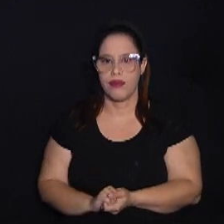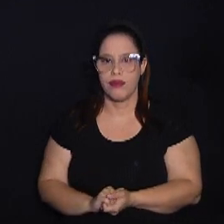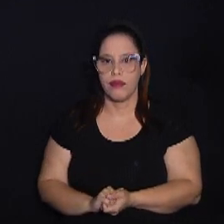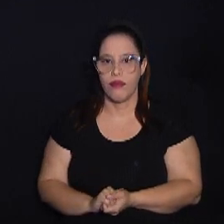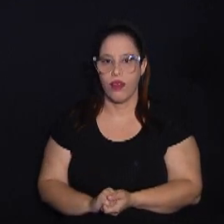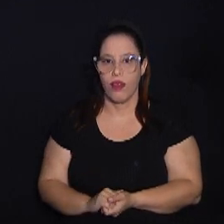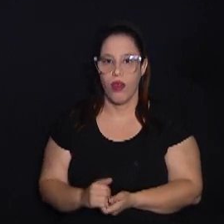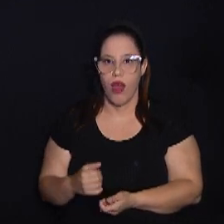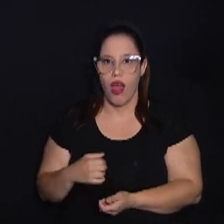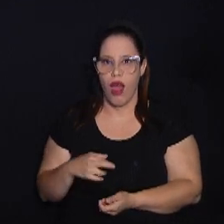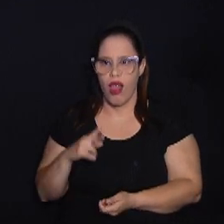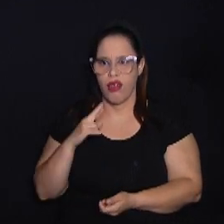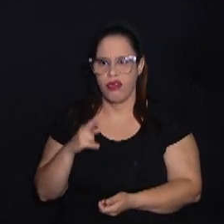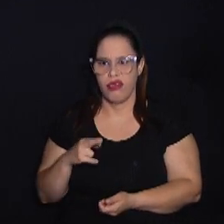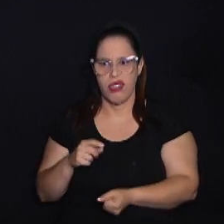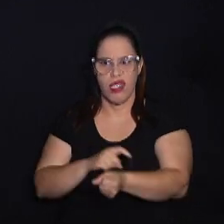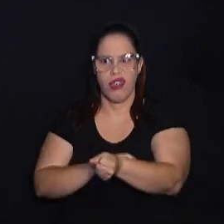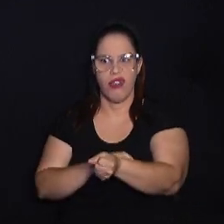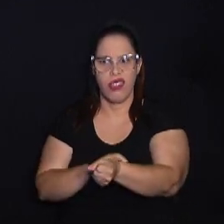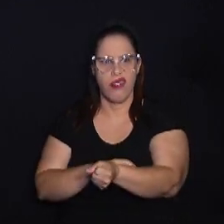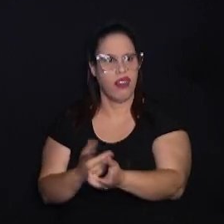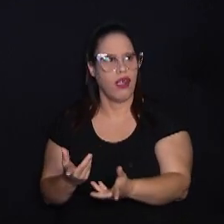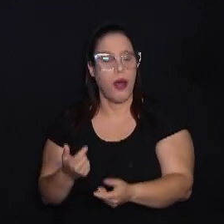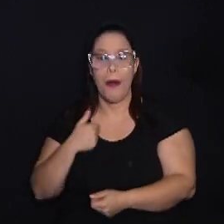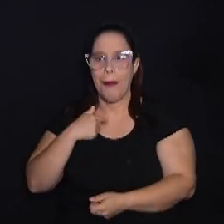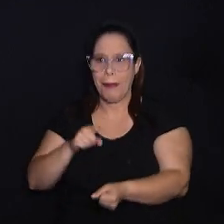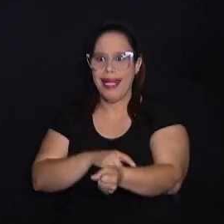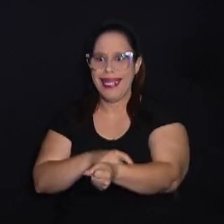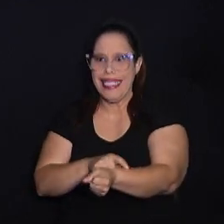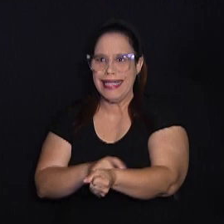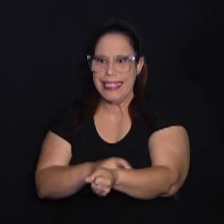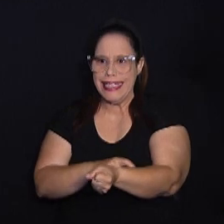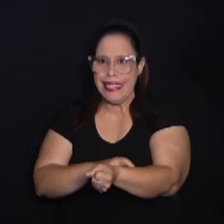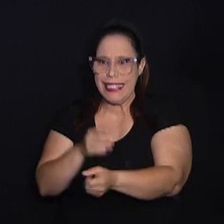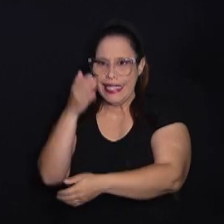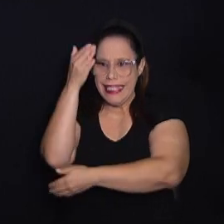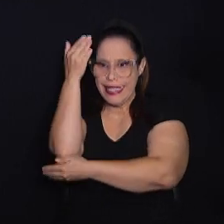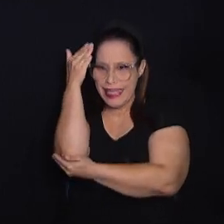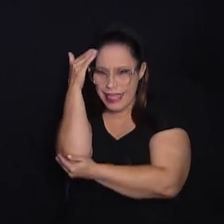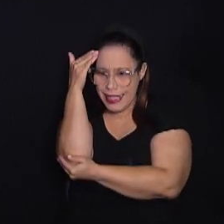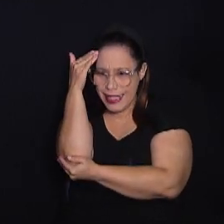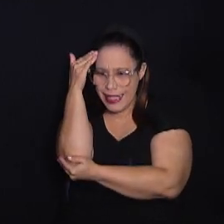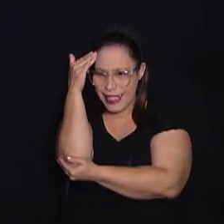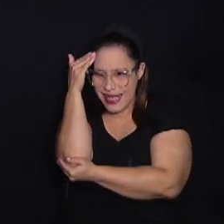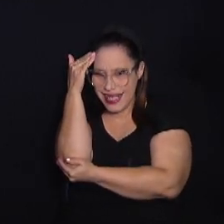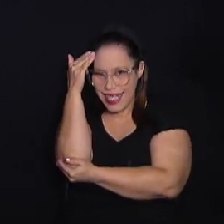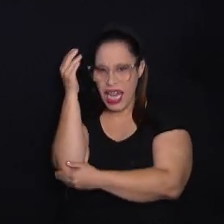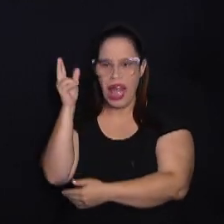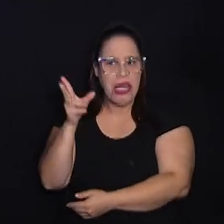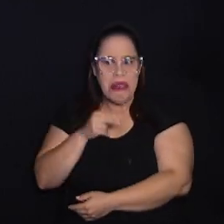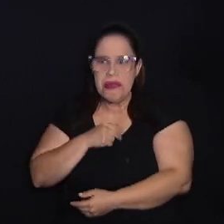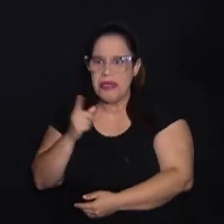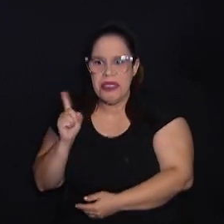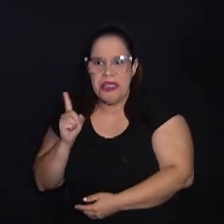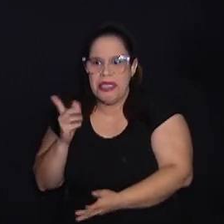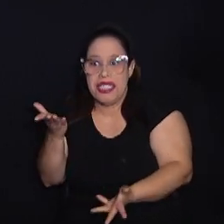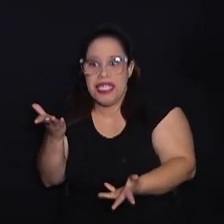Eu jurei para mim que eu não ia ficar nervosa, mas eu estou nervosa. Então, não sei.